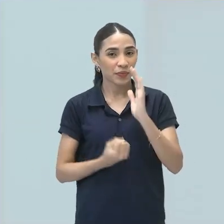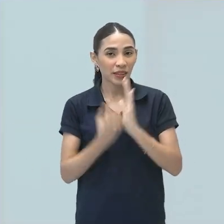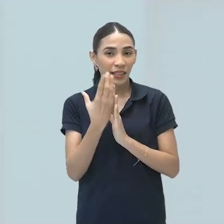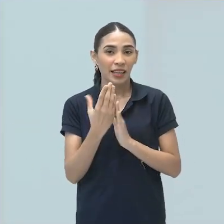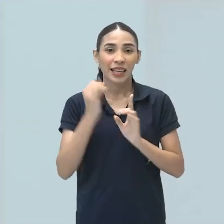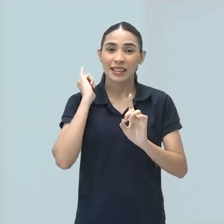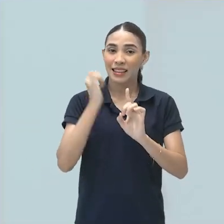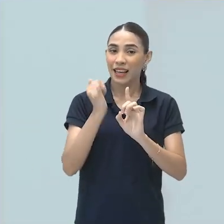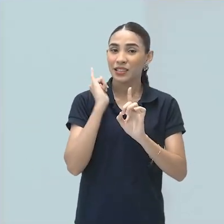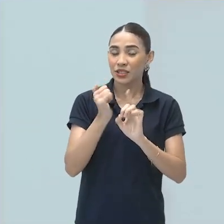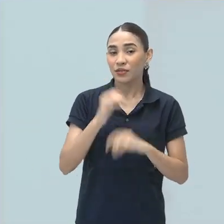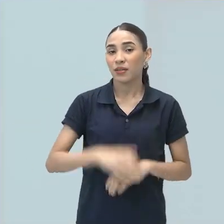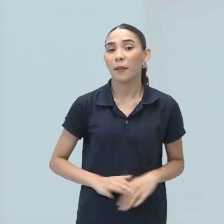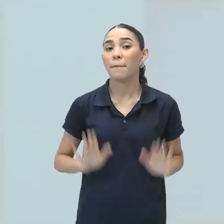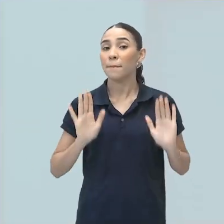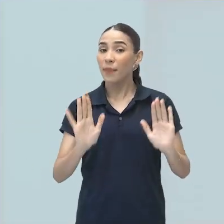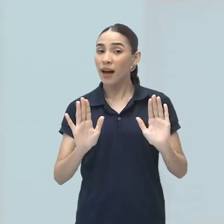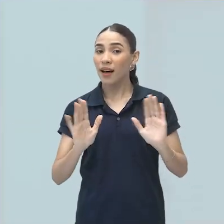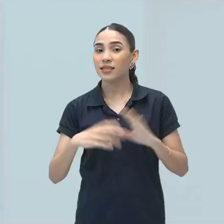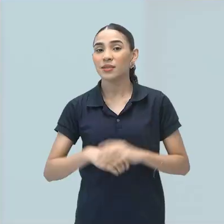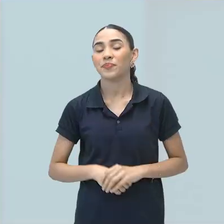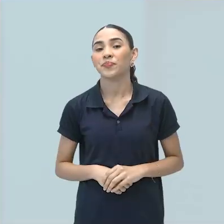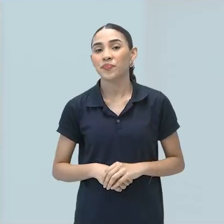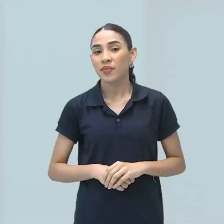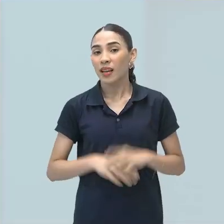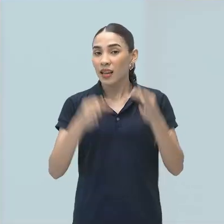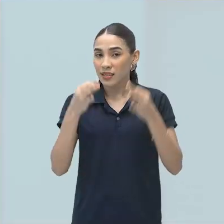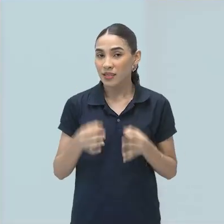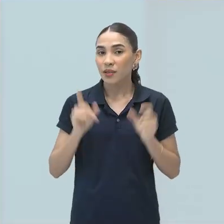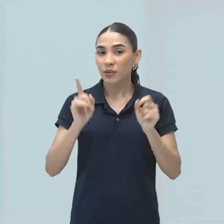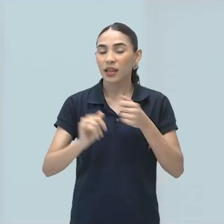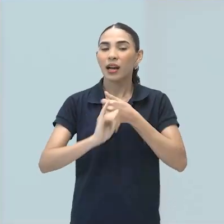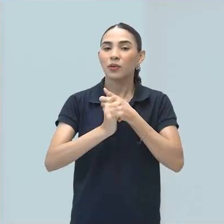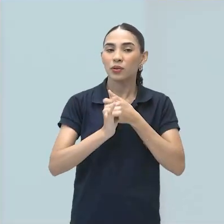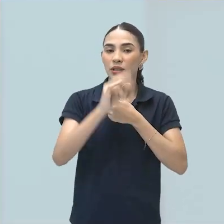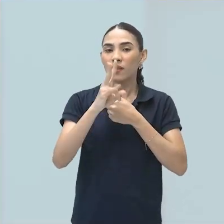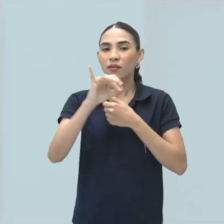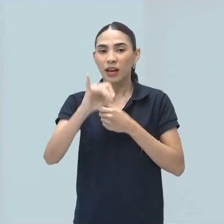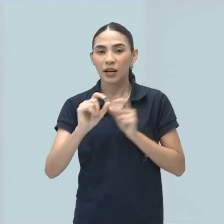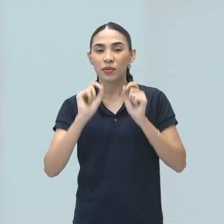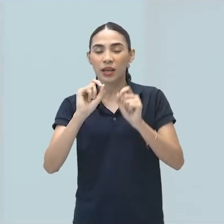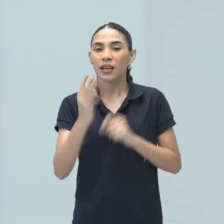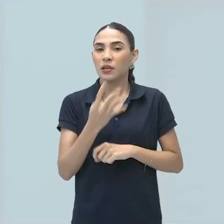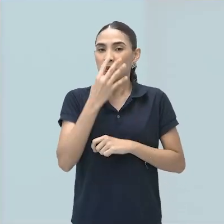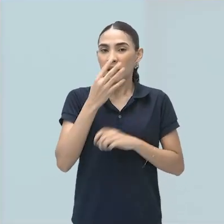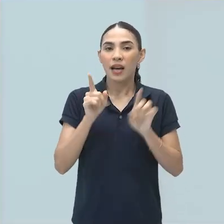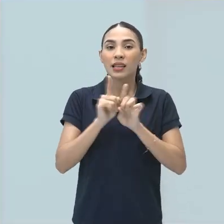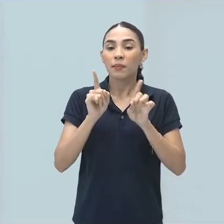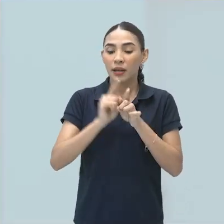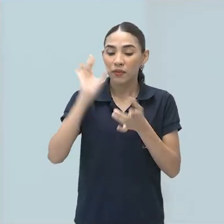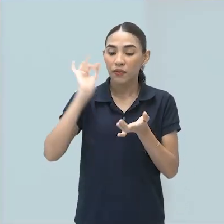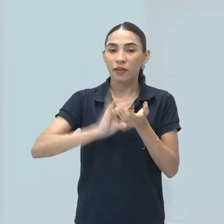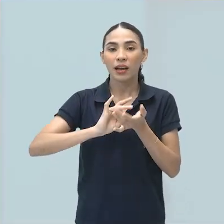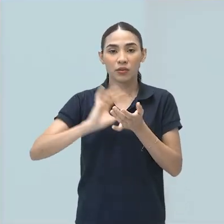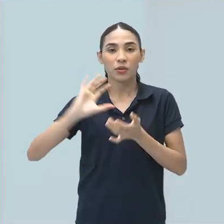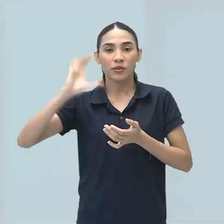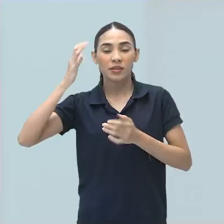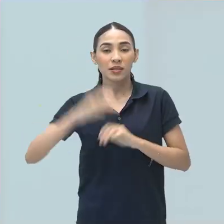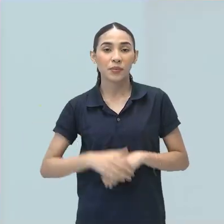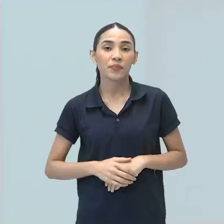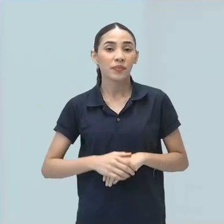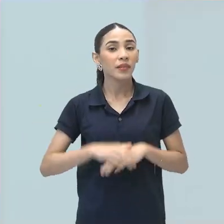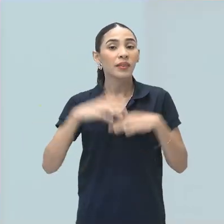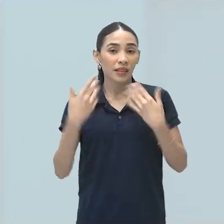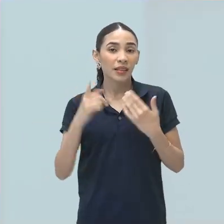sua narrativa. Porém, é certo que a crônica vai, sim, se inspirar na realidade. E é